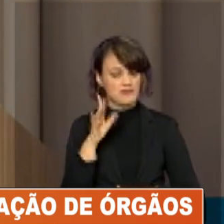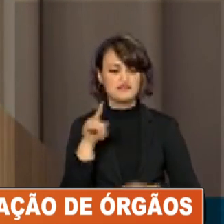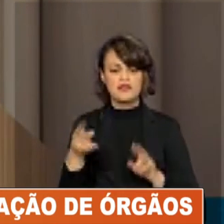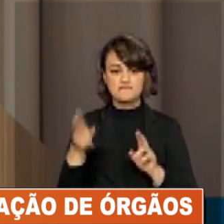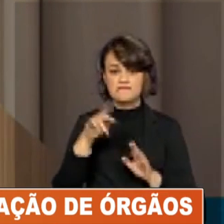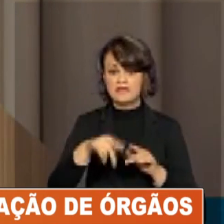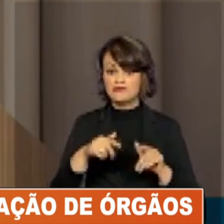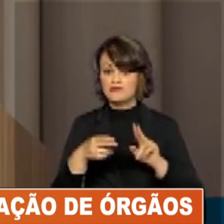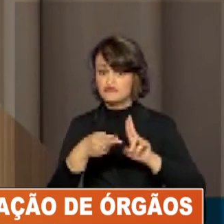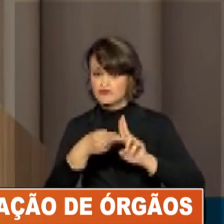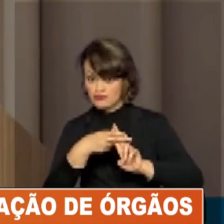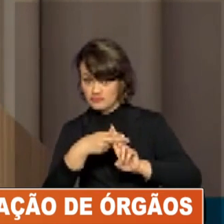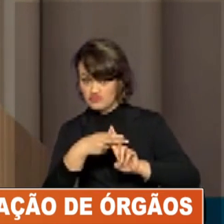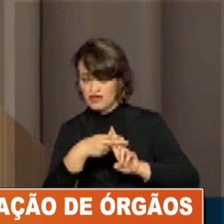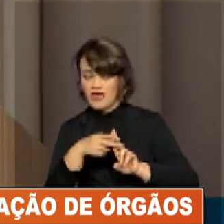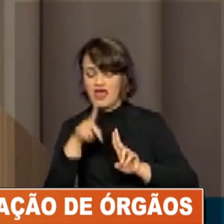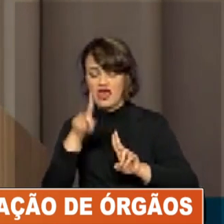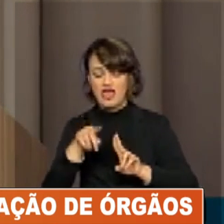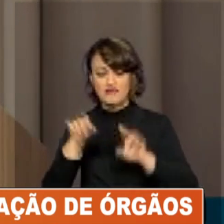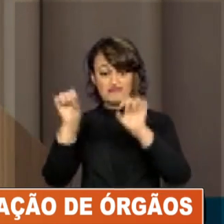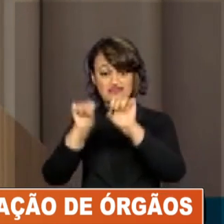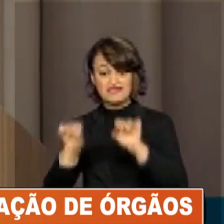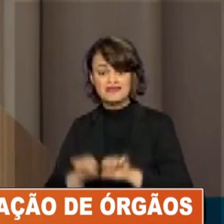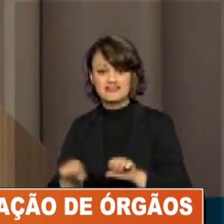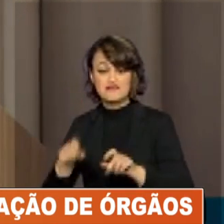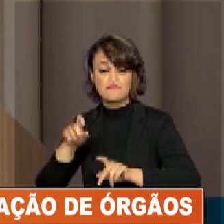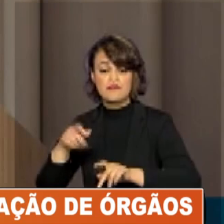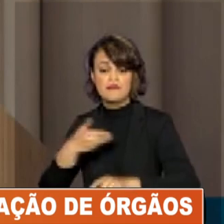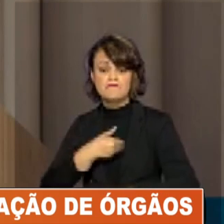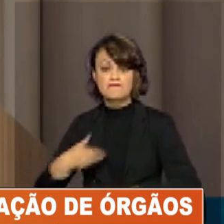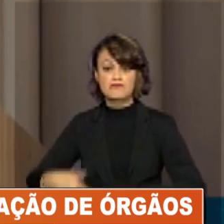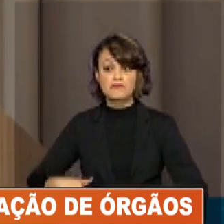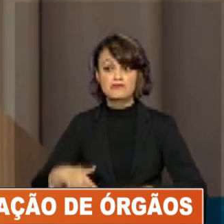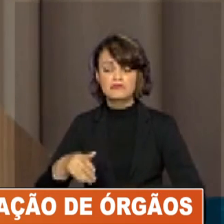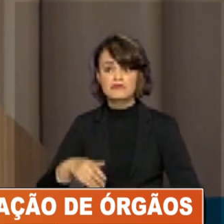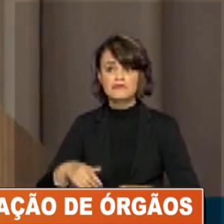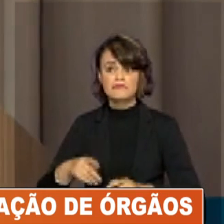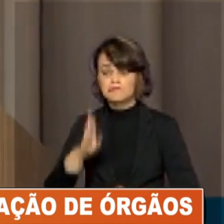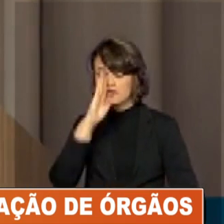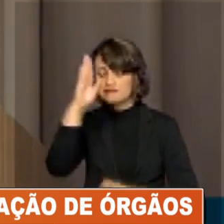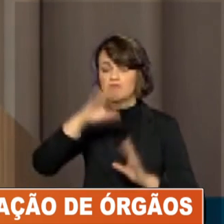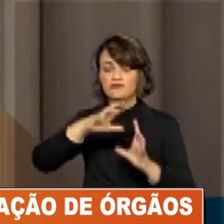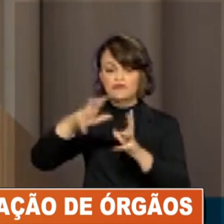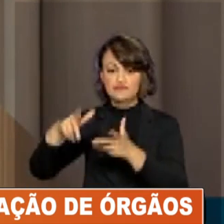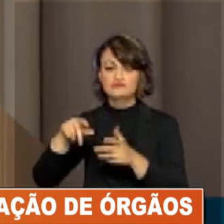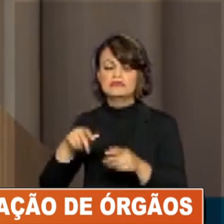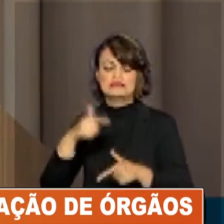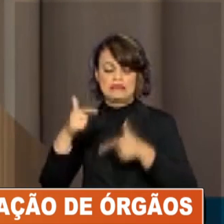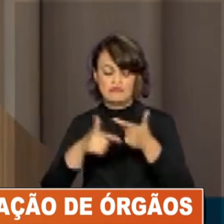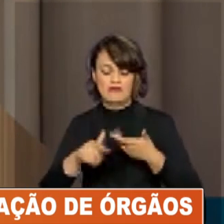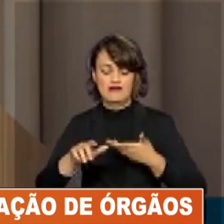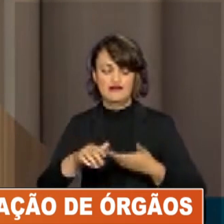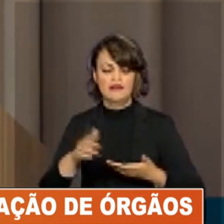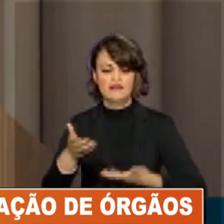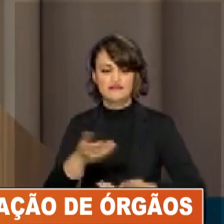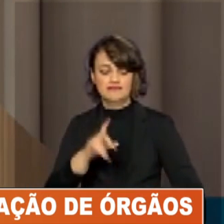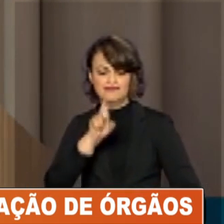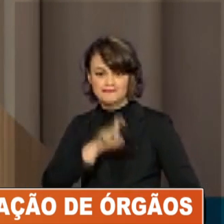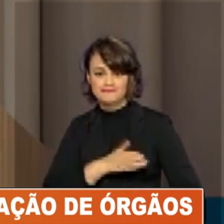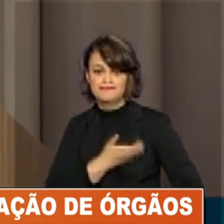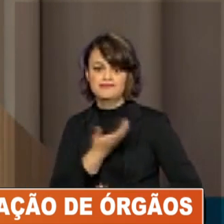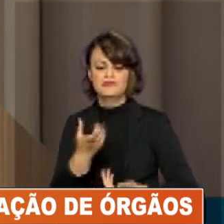SUS é o maior sistema público de transplante do mundo. Não tem nenhum país que se